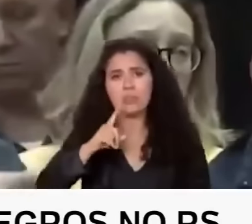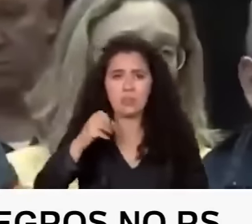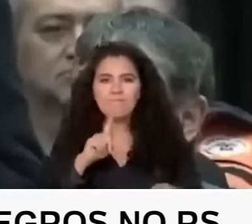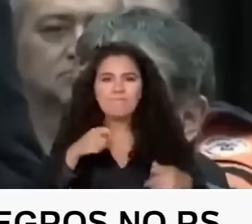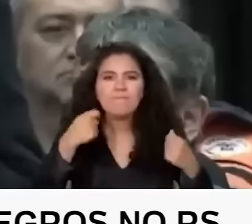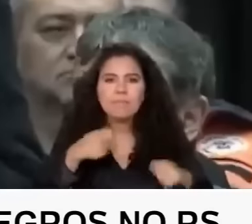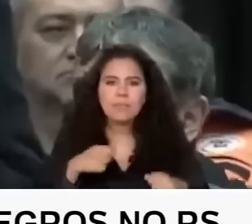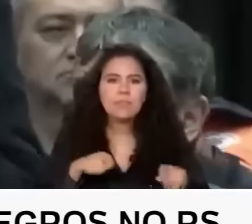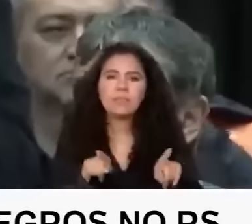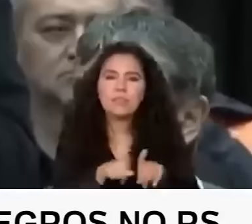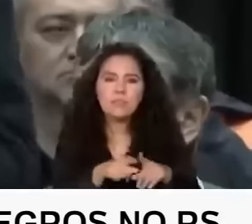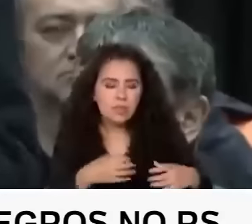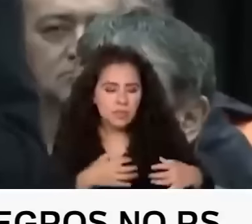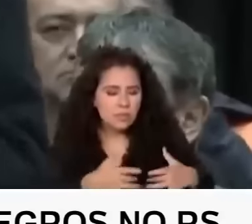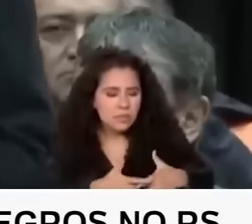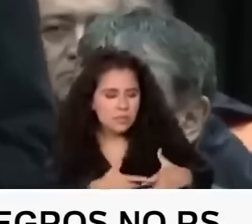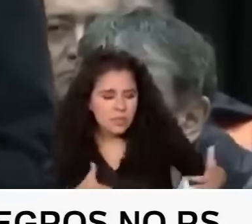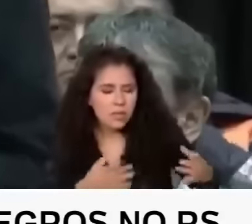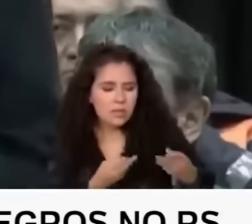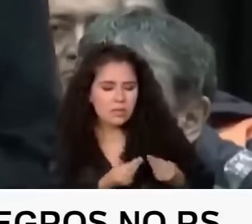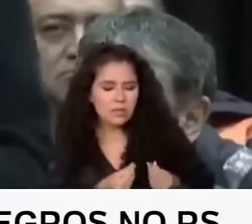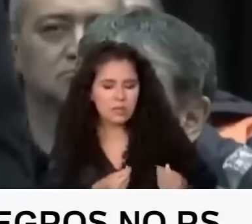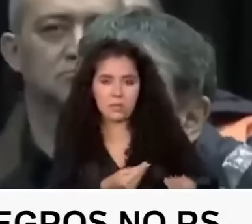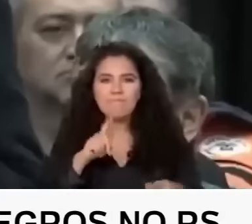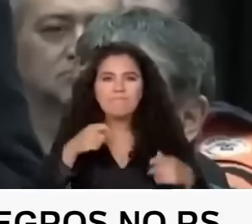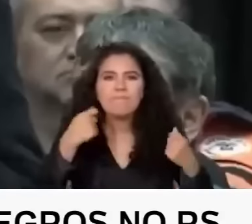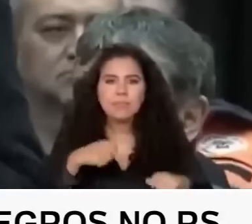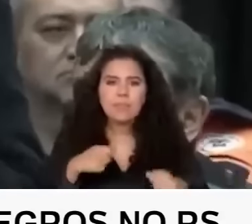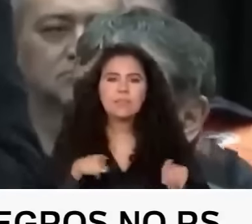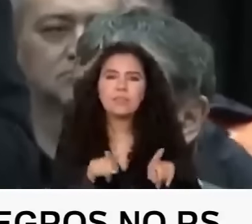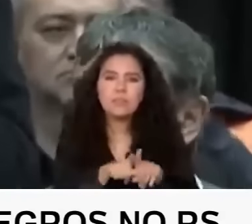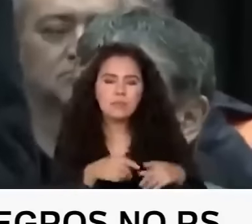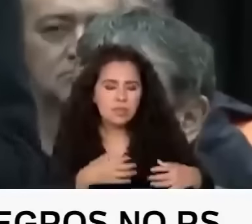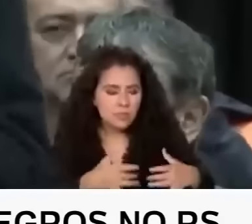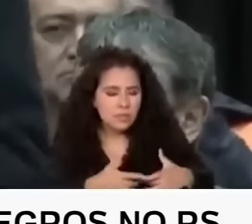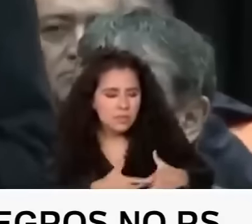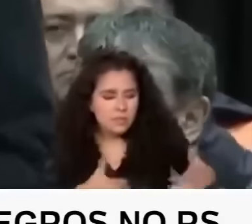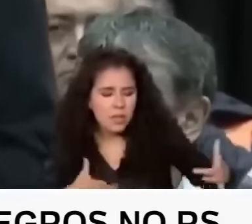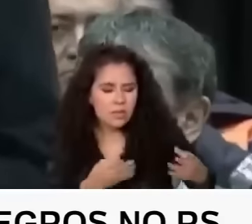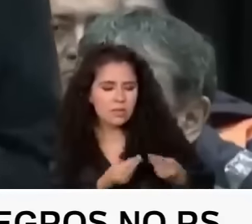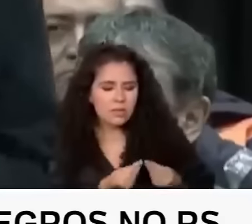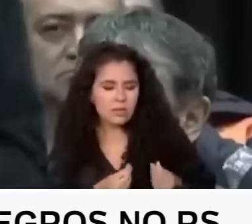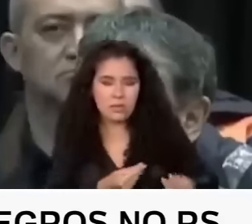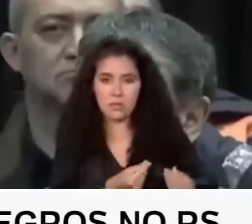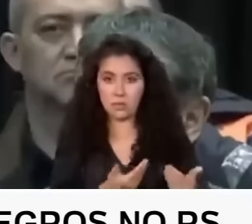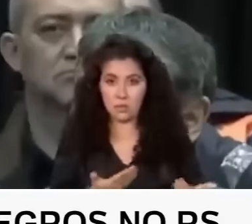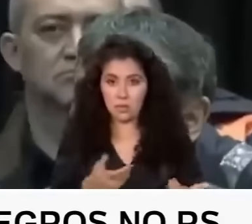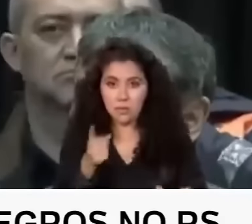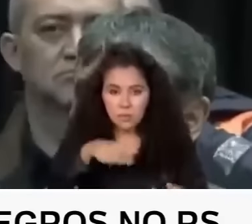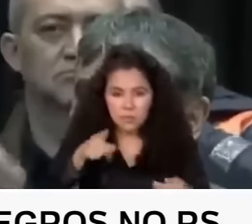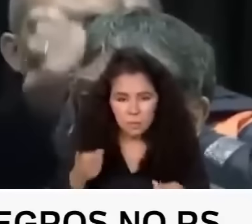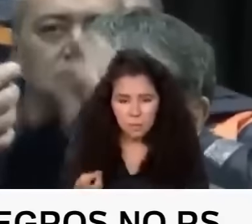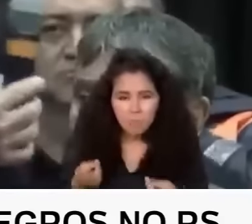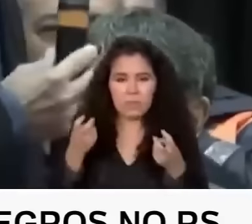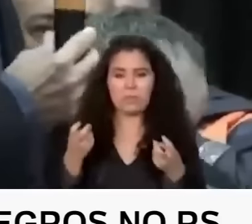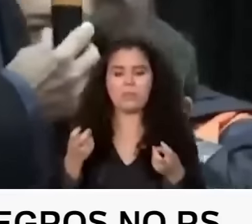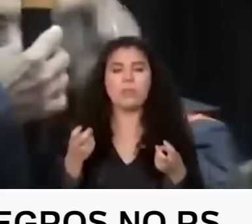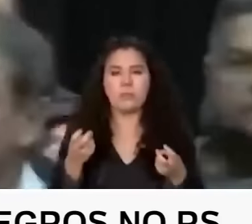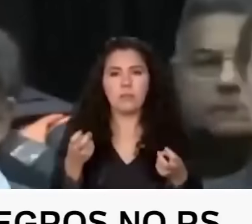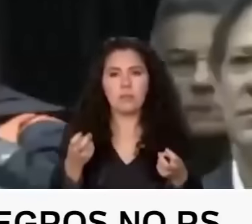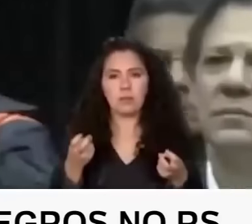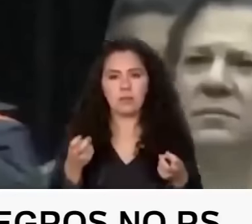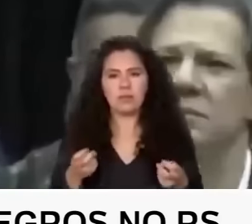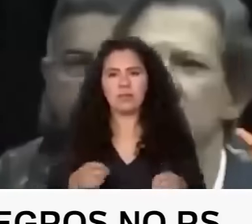ontem lá e no Rio Grande do Sul porque eu não sei se vocês perceberam com toda a